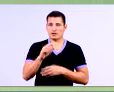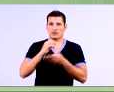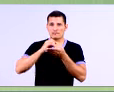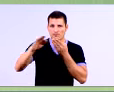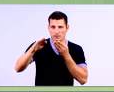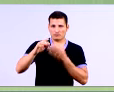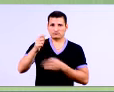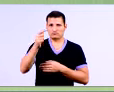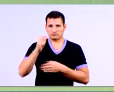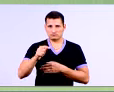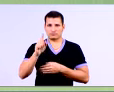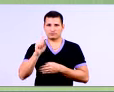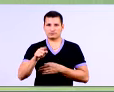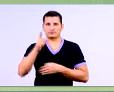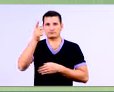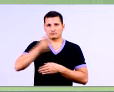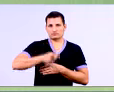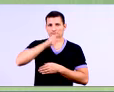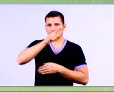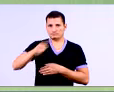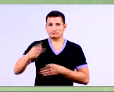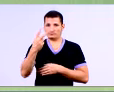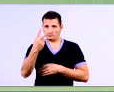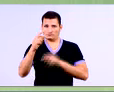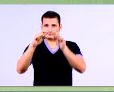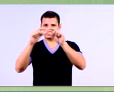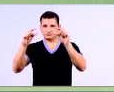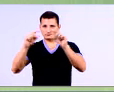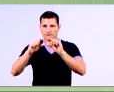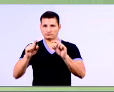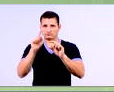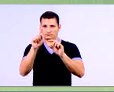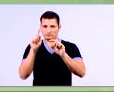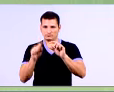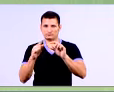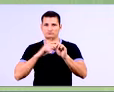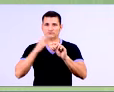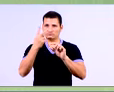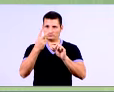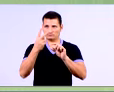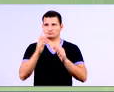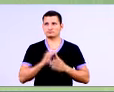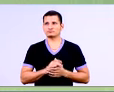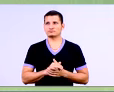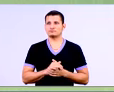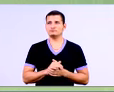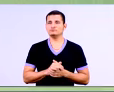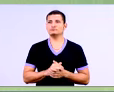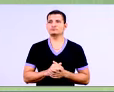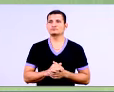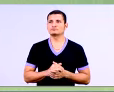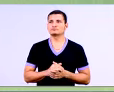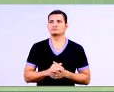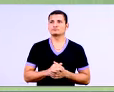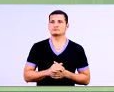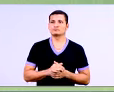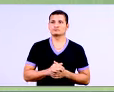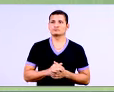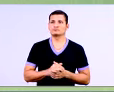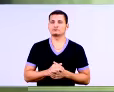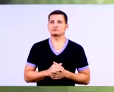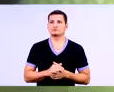informação e um outro botão para cancelar a informação. De uma forma simplificada, nós temos condição